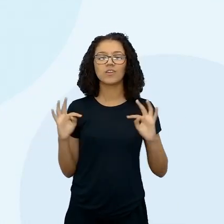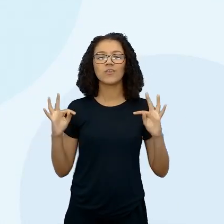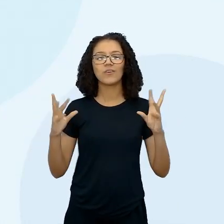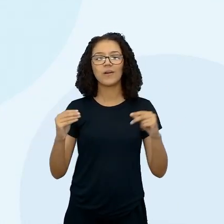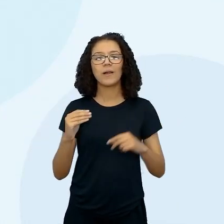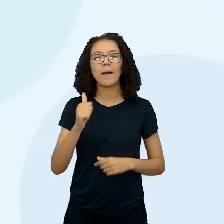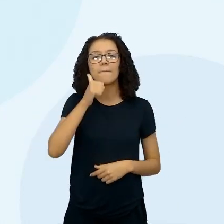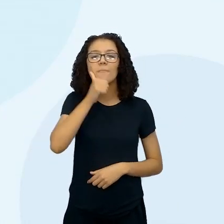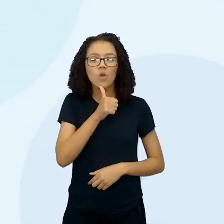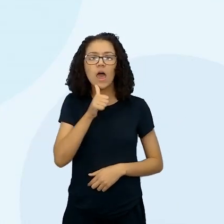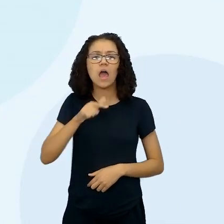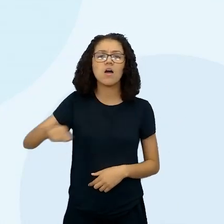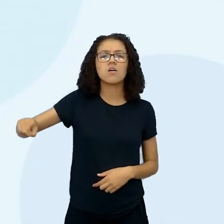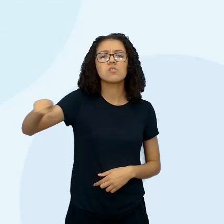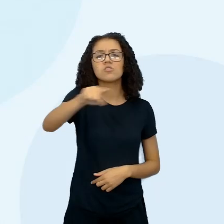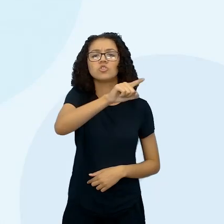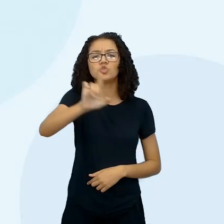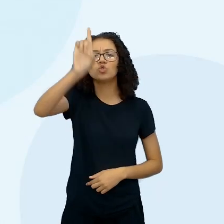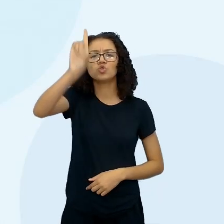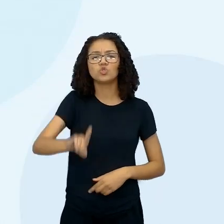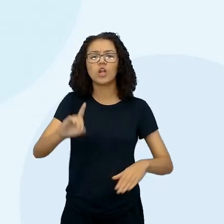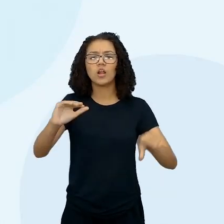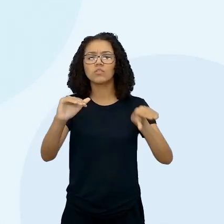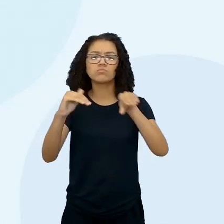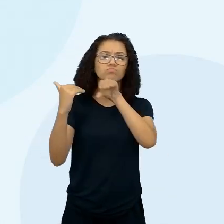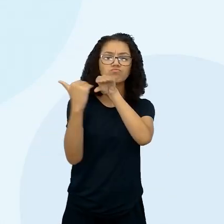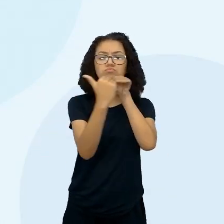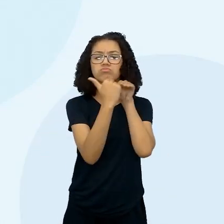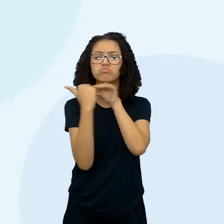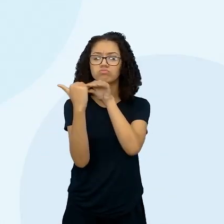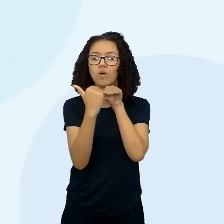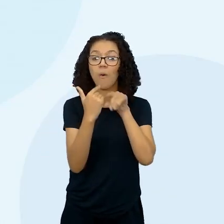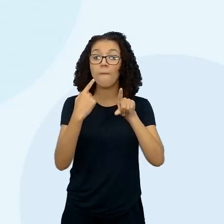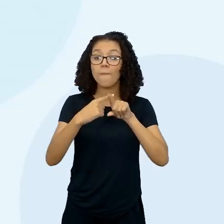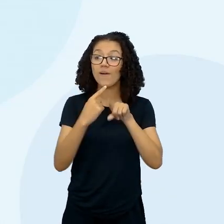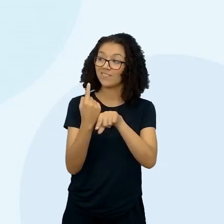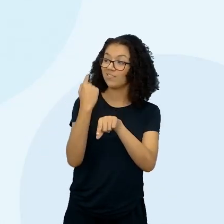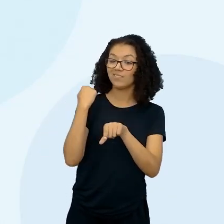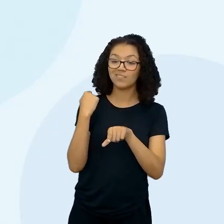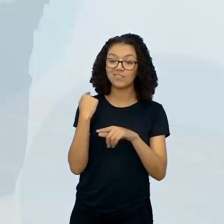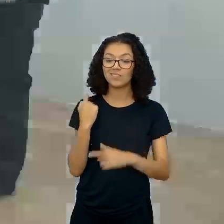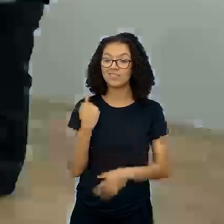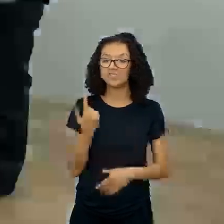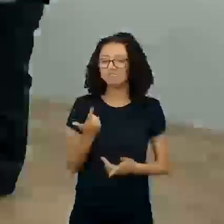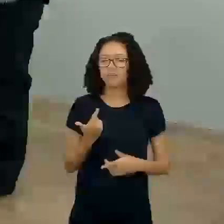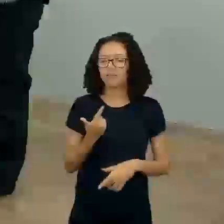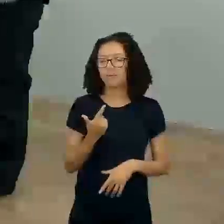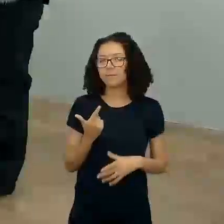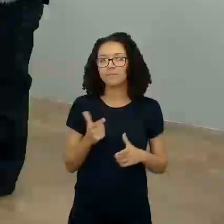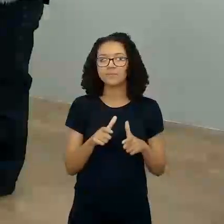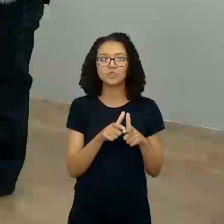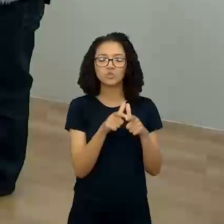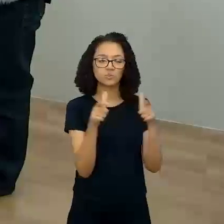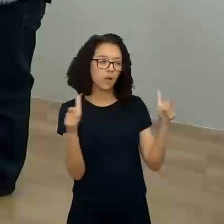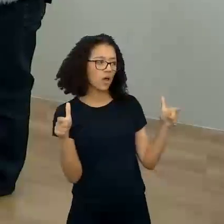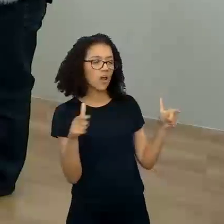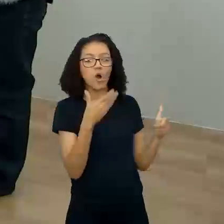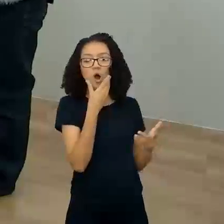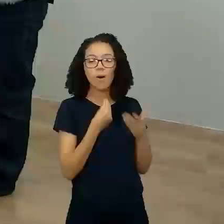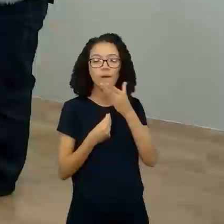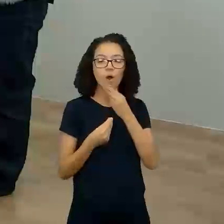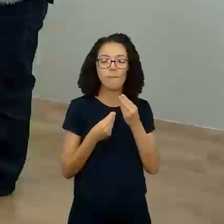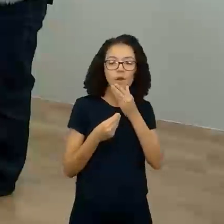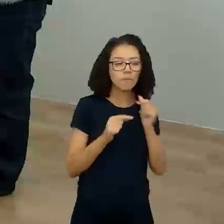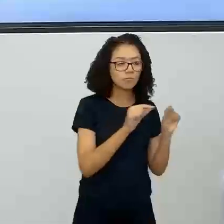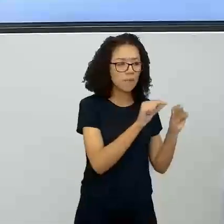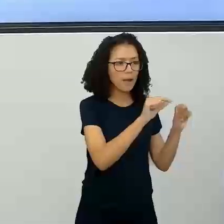o direito, né, de estar nesses locais que são ditos apenas locais para os homens masculinos, né? Entendeu?